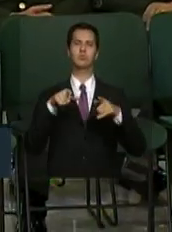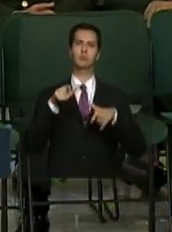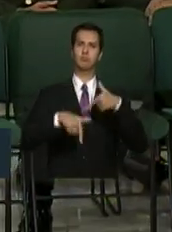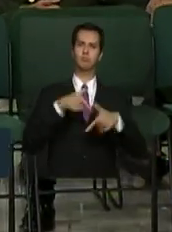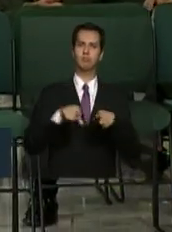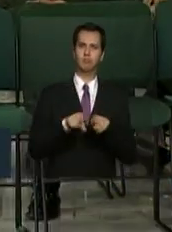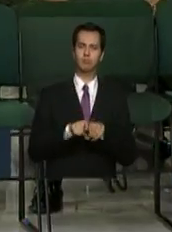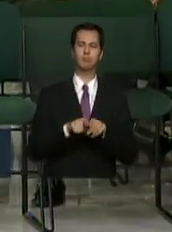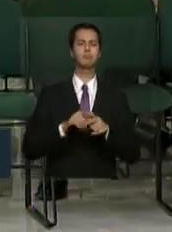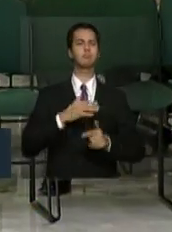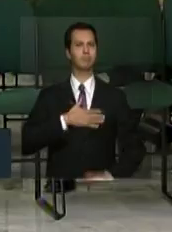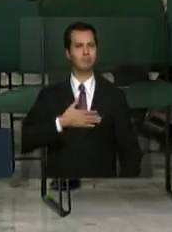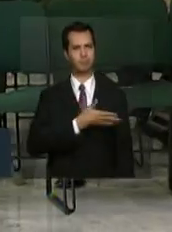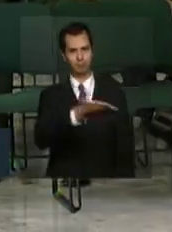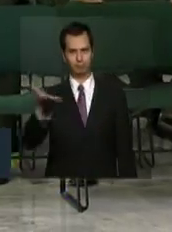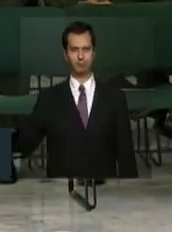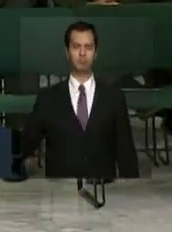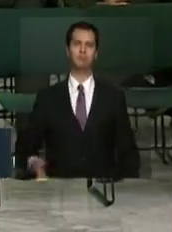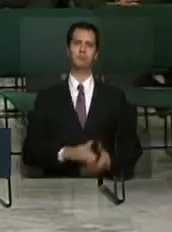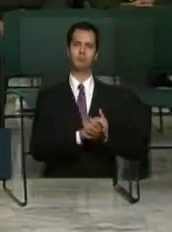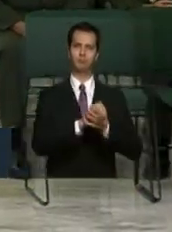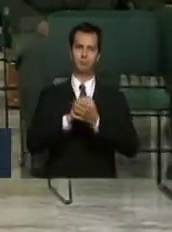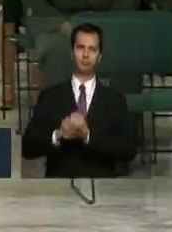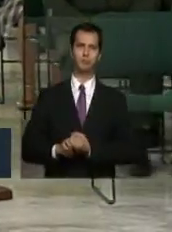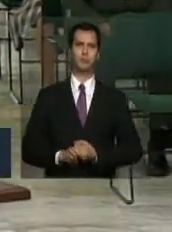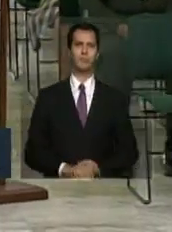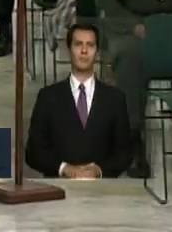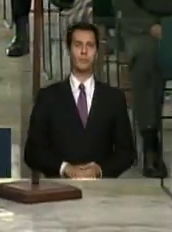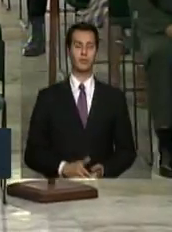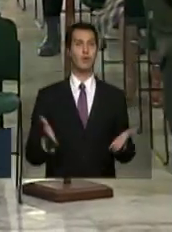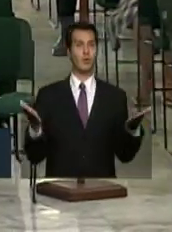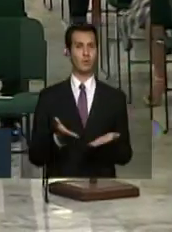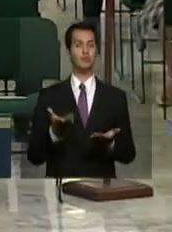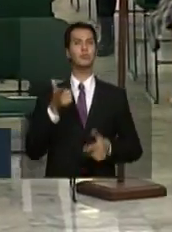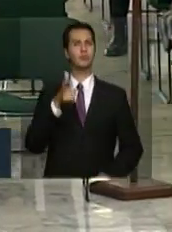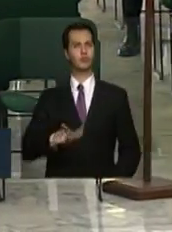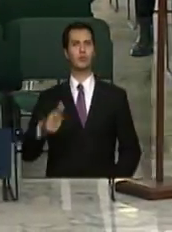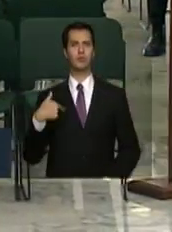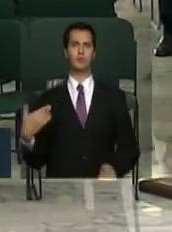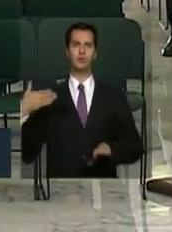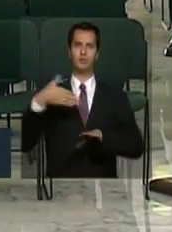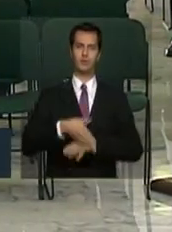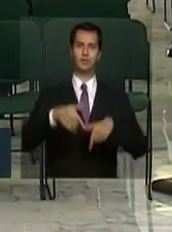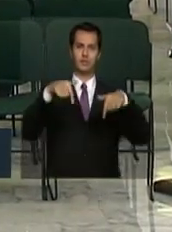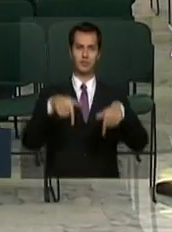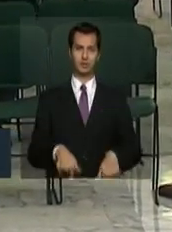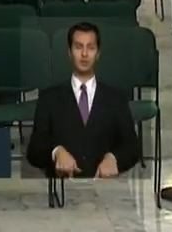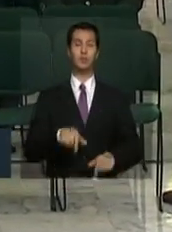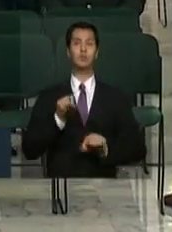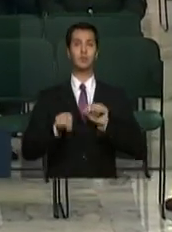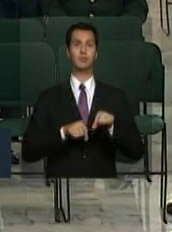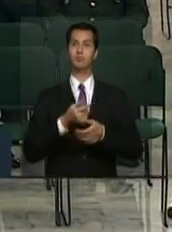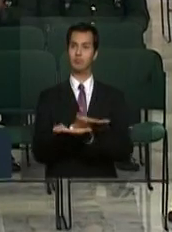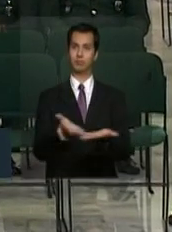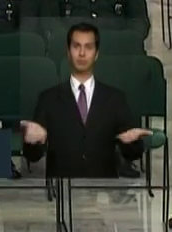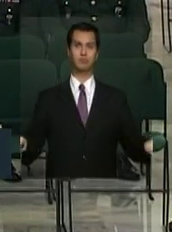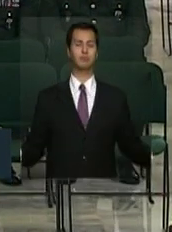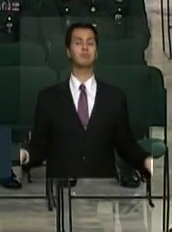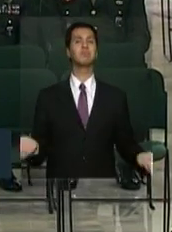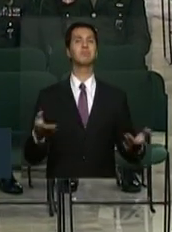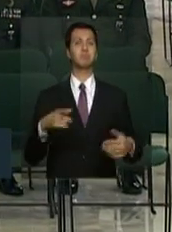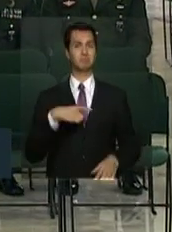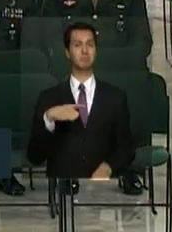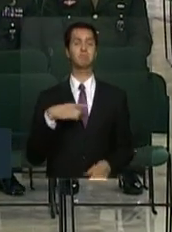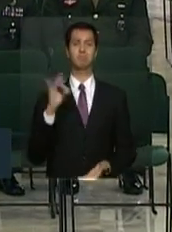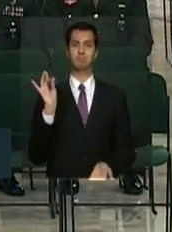Senhoras e senhores, mais uma vez, participo com satisfação desta solenidade que, sem